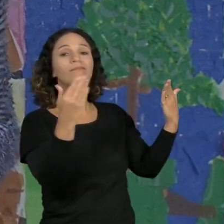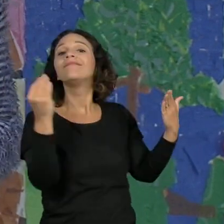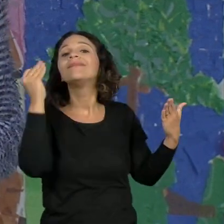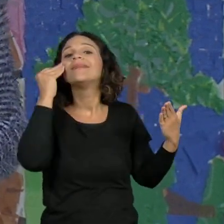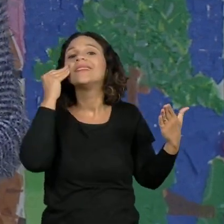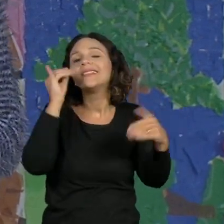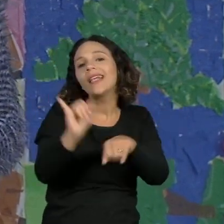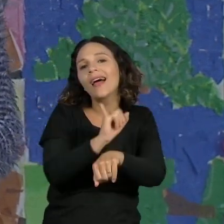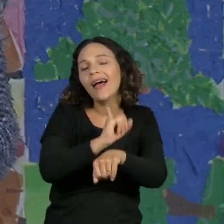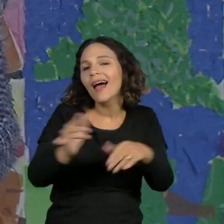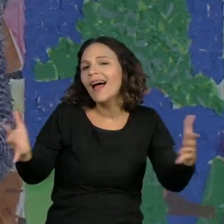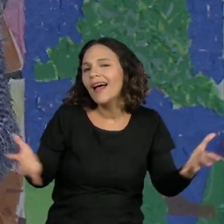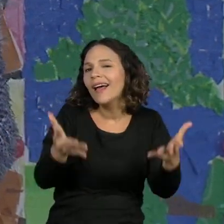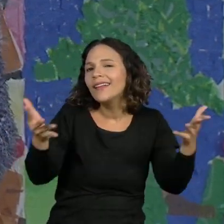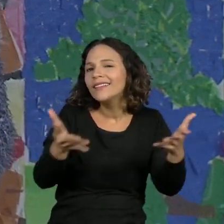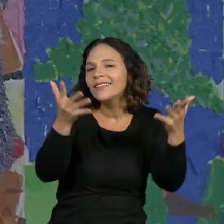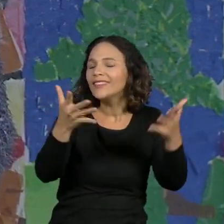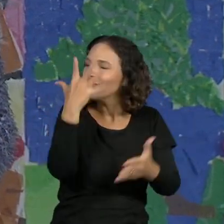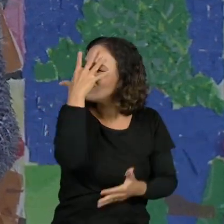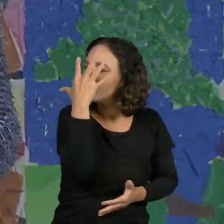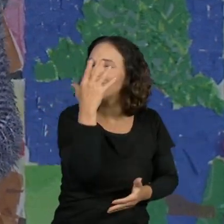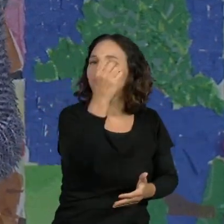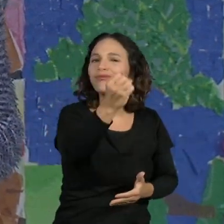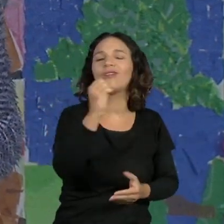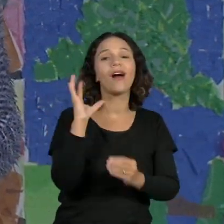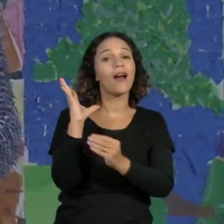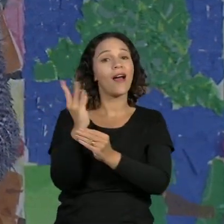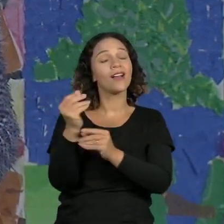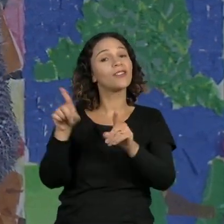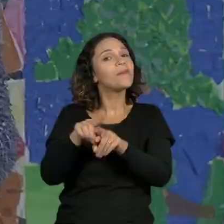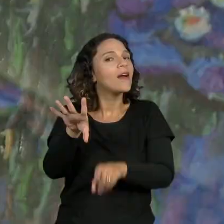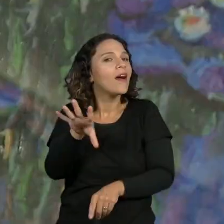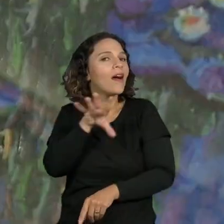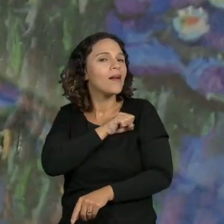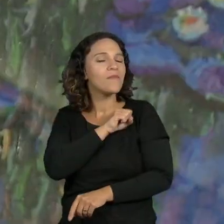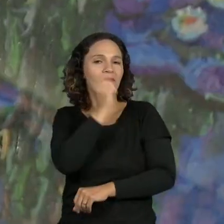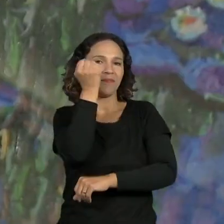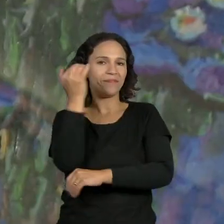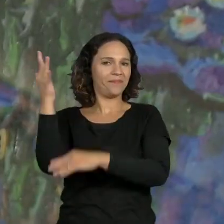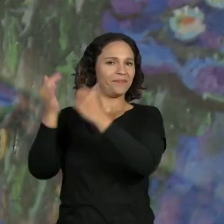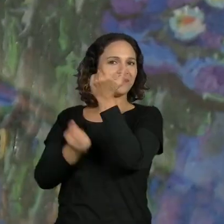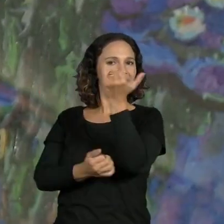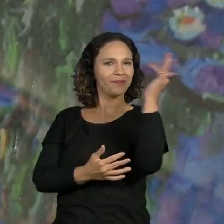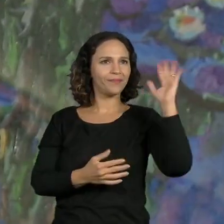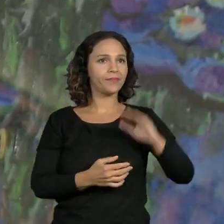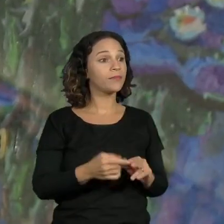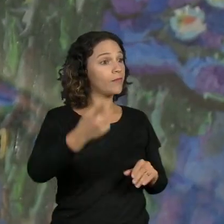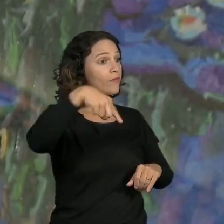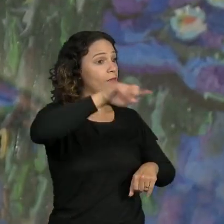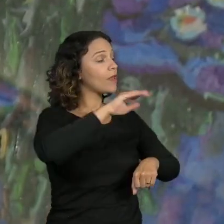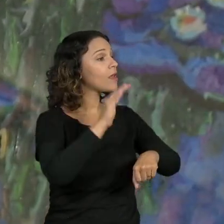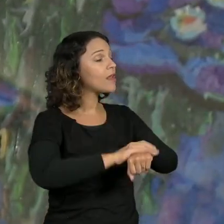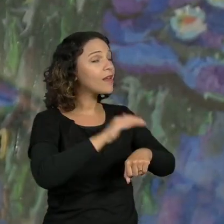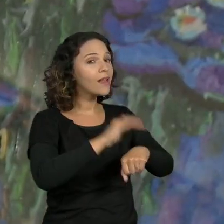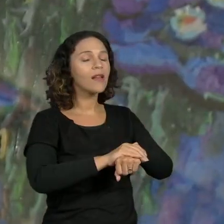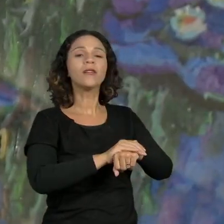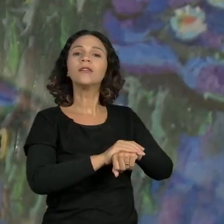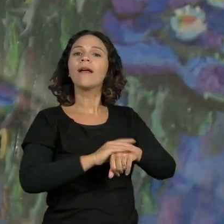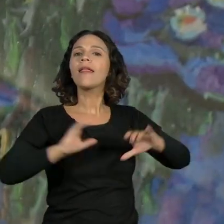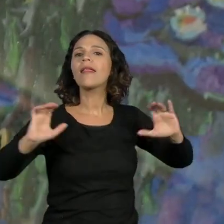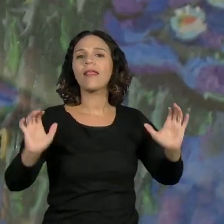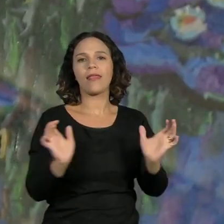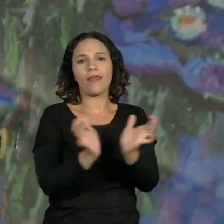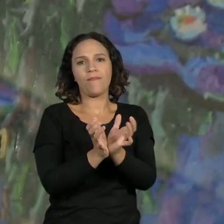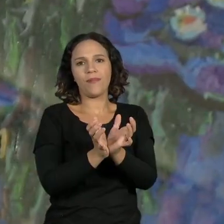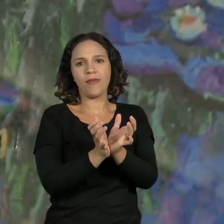o interesse pela arte e a paixão pelo meio ambiente. Eles têm que realizar um trabalho junto, um